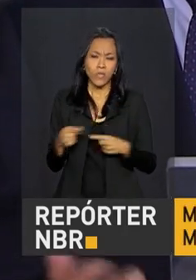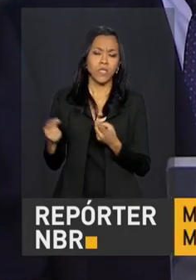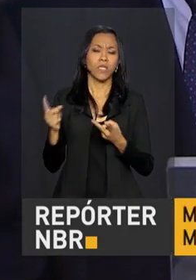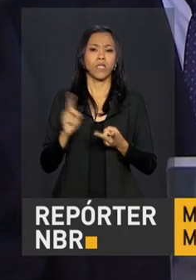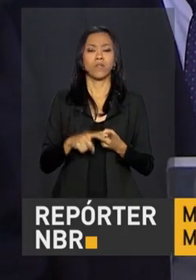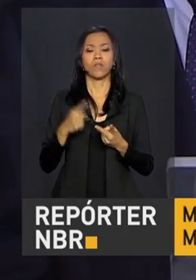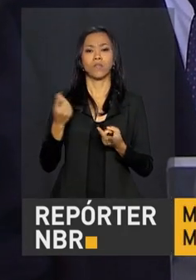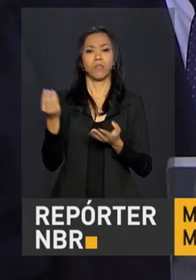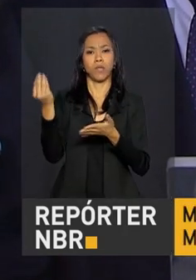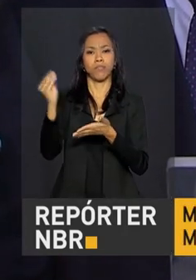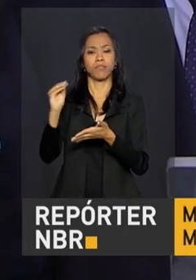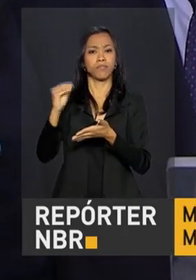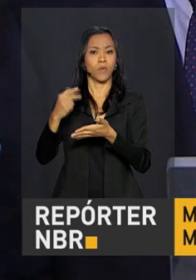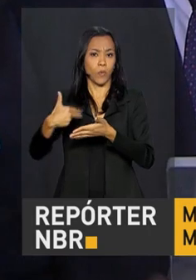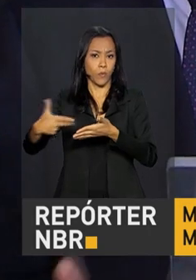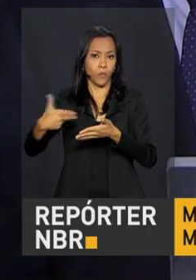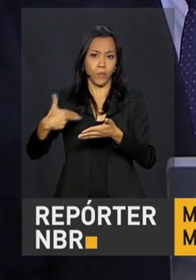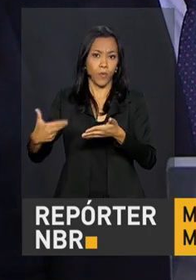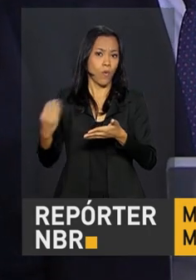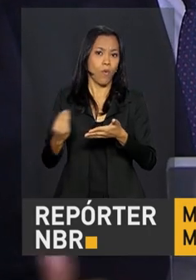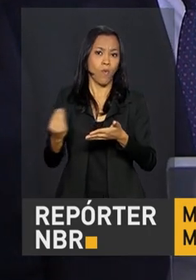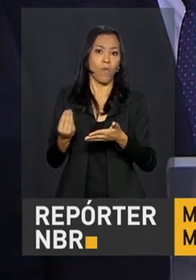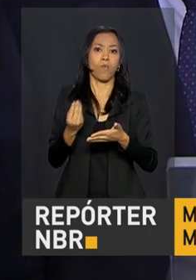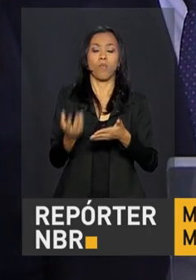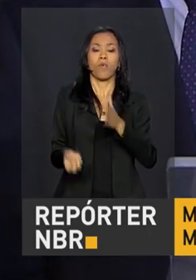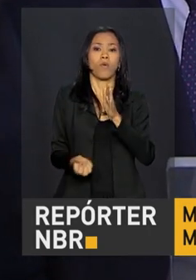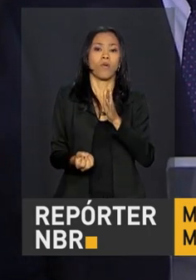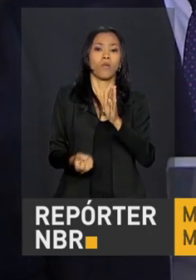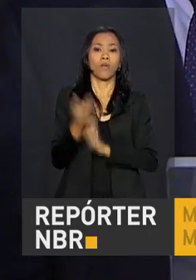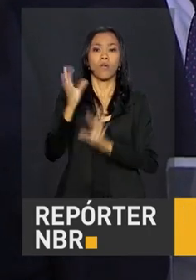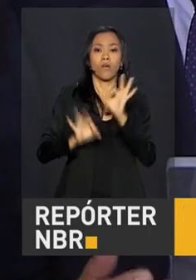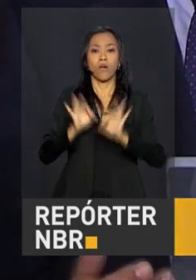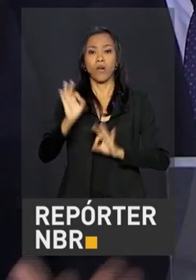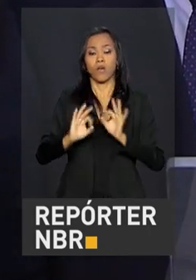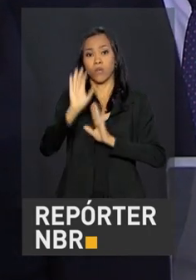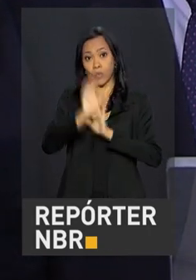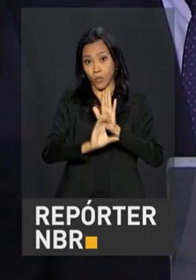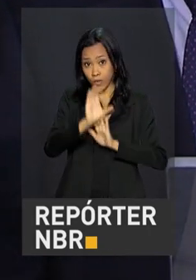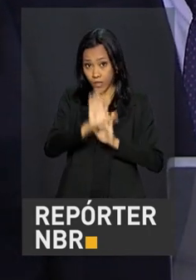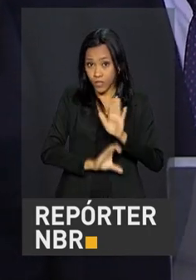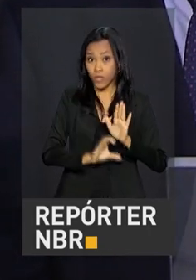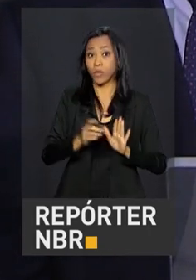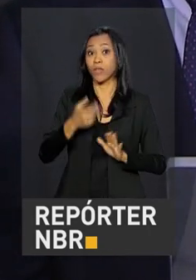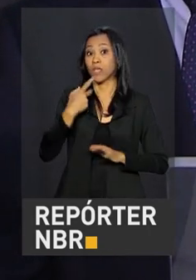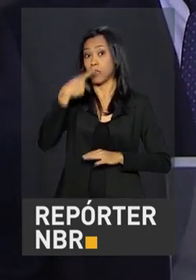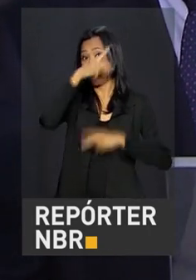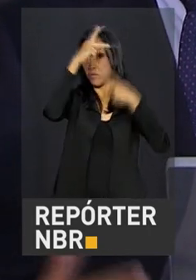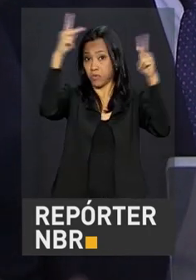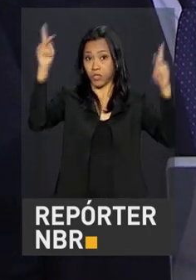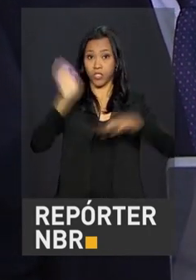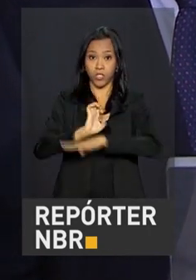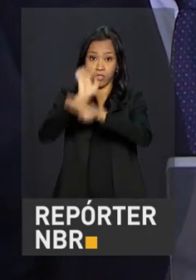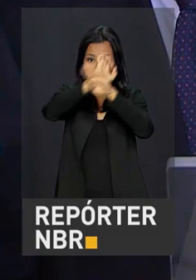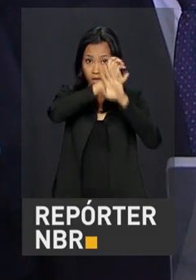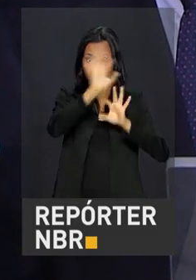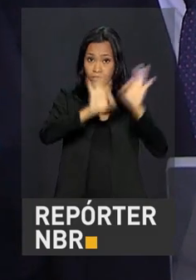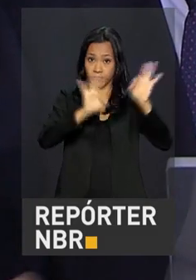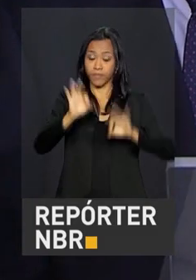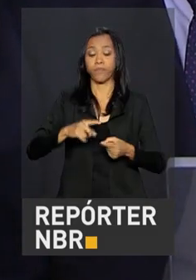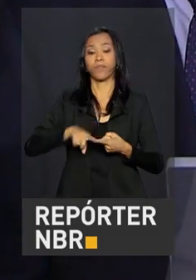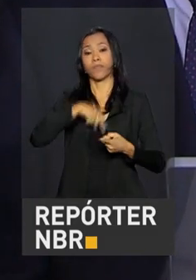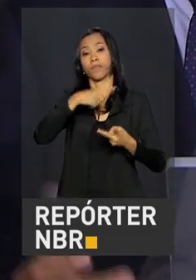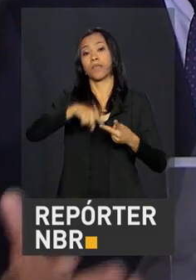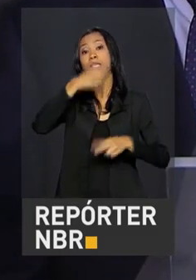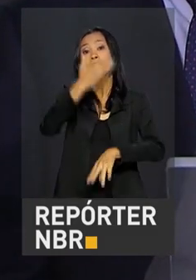formativos e alternativas, a implementação dos currículos que serão definidos pelos estados, treinamento e